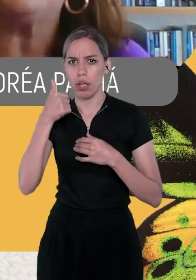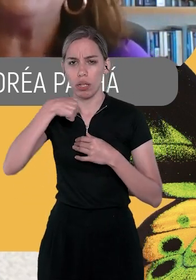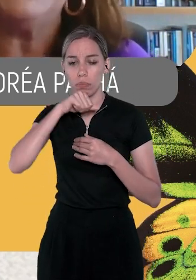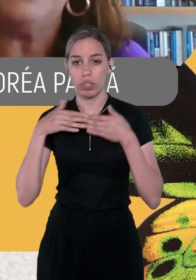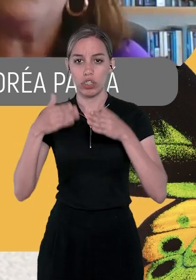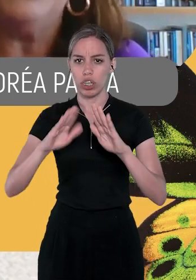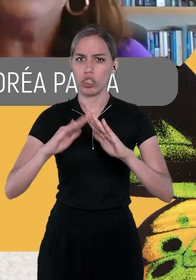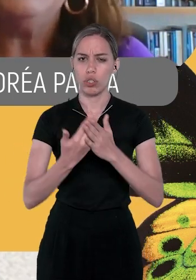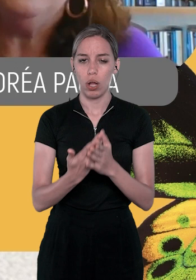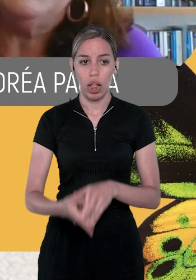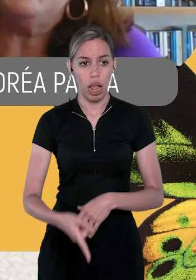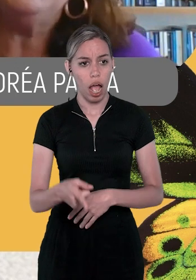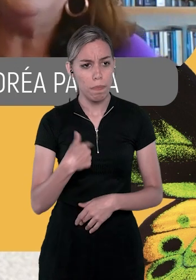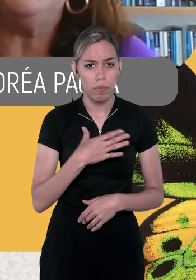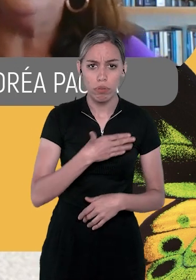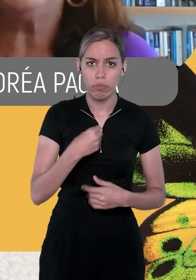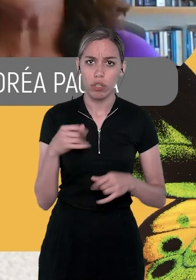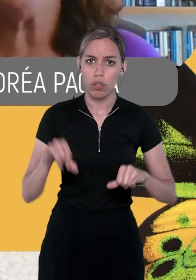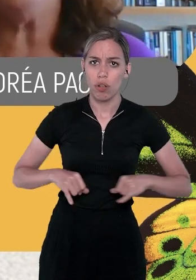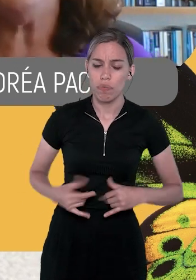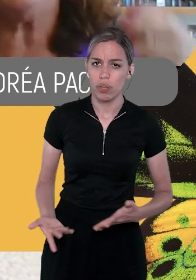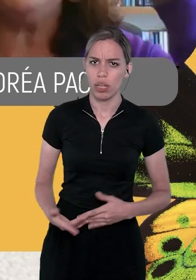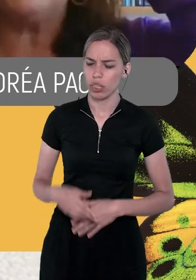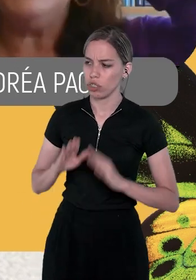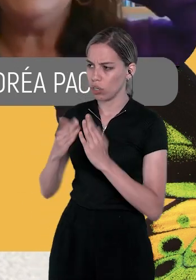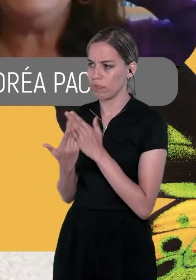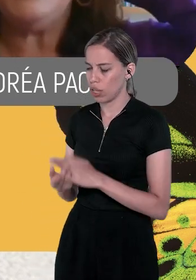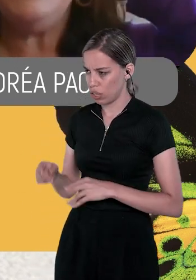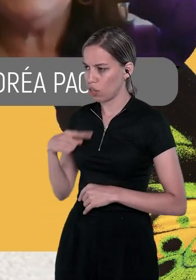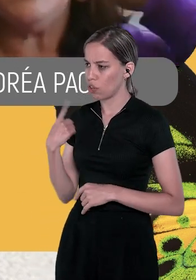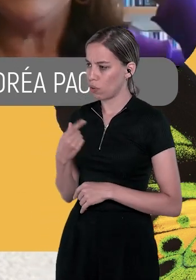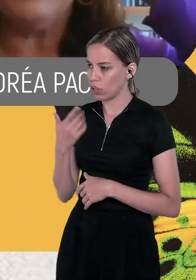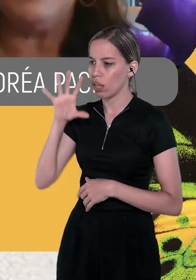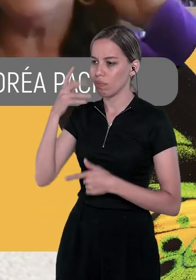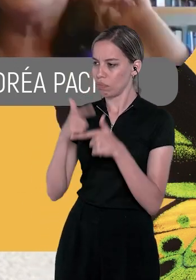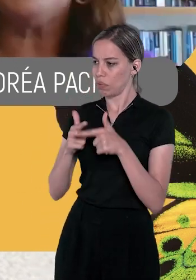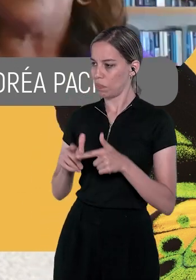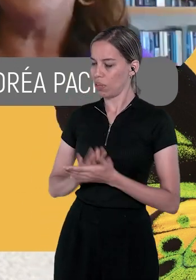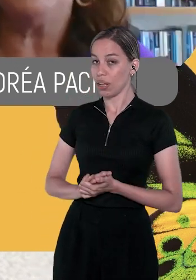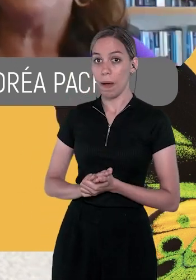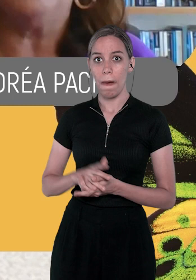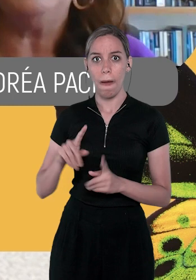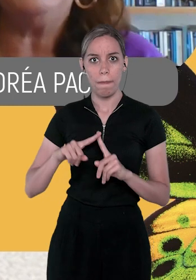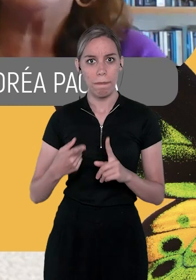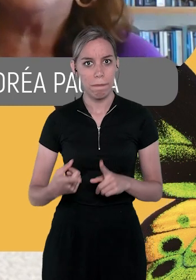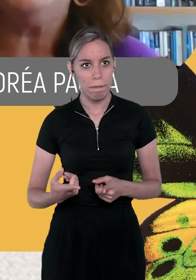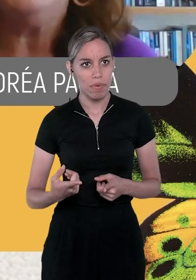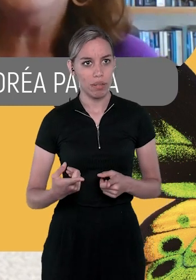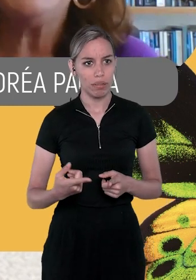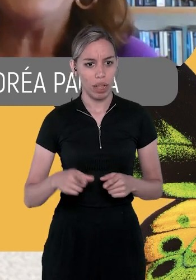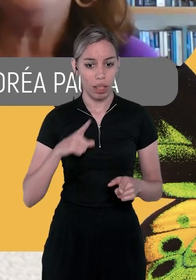aumenta a exclusão. E o que a gente vive hoje é exatamente isso. E tem determinadas formas de bullying que